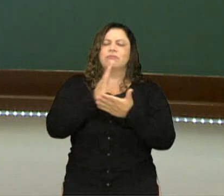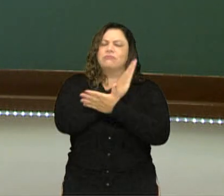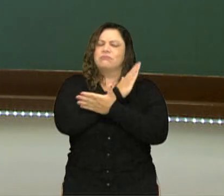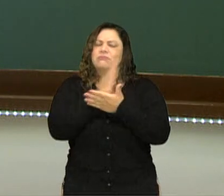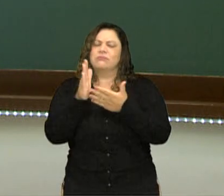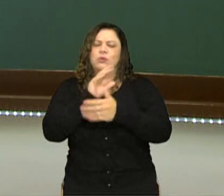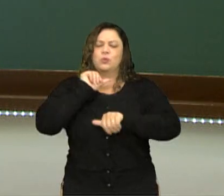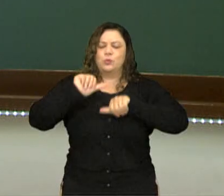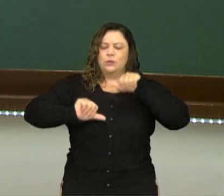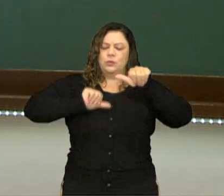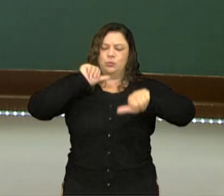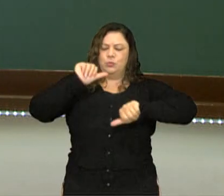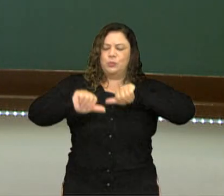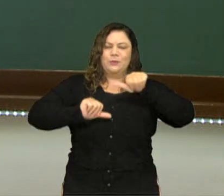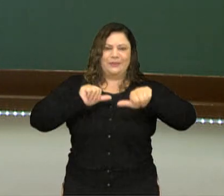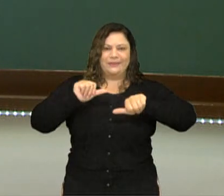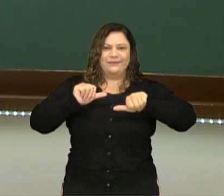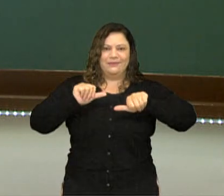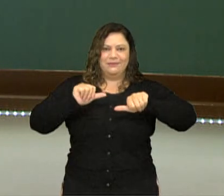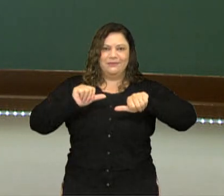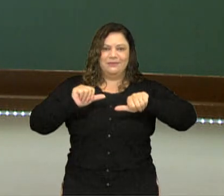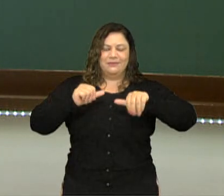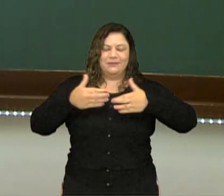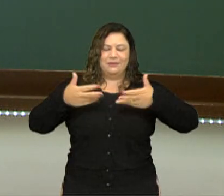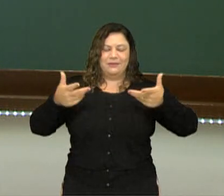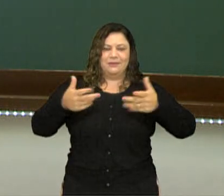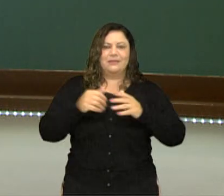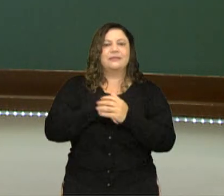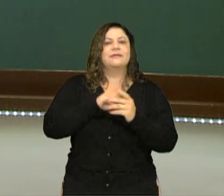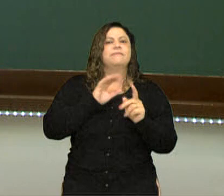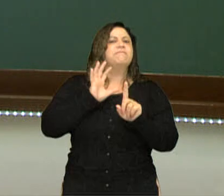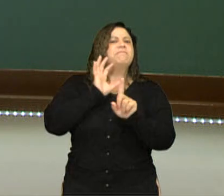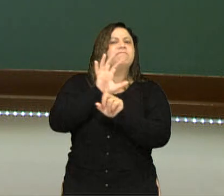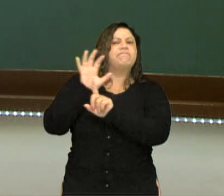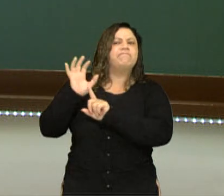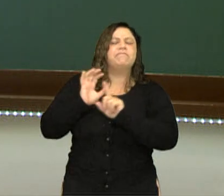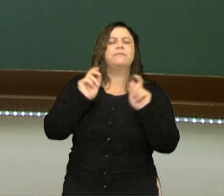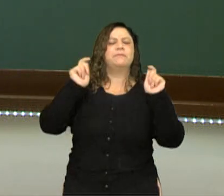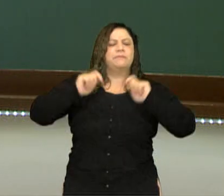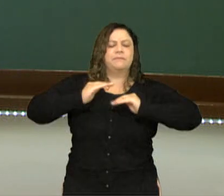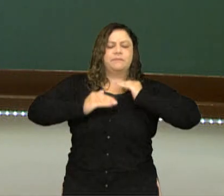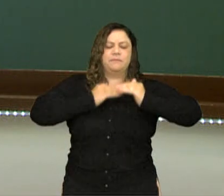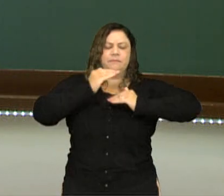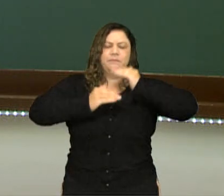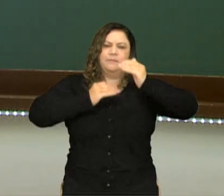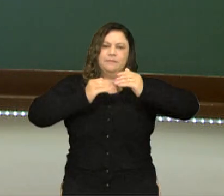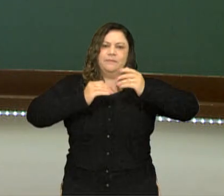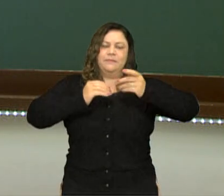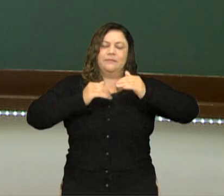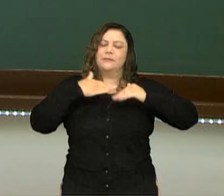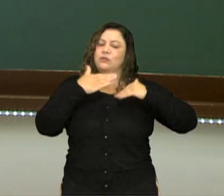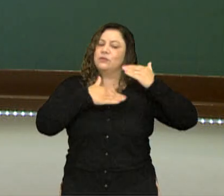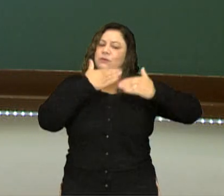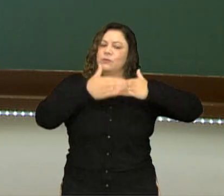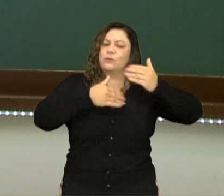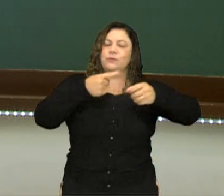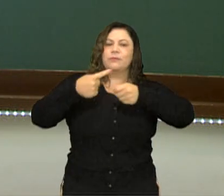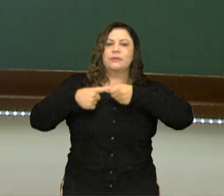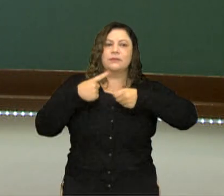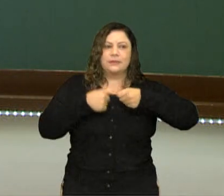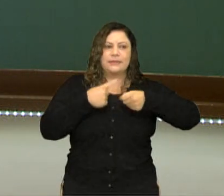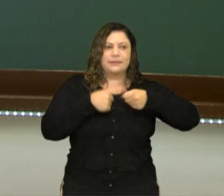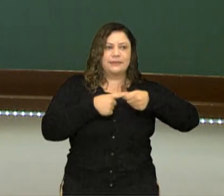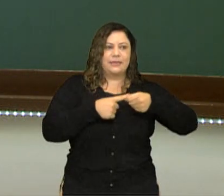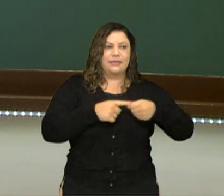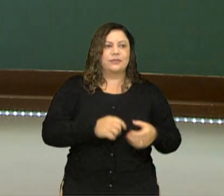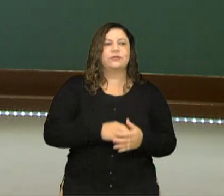algumas transformações que vão atrair condições para o desenvolvimento de uma área urbana, né? Então eu tenho ali a